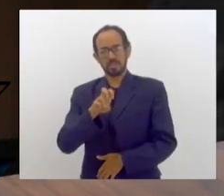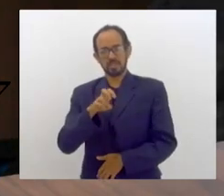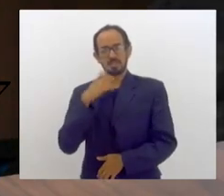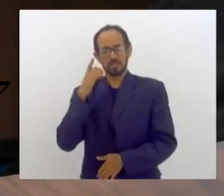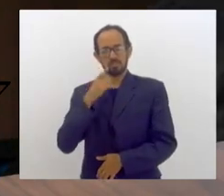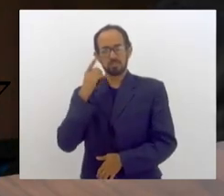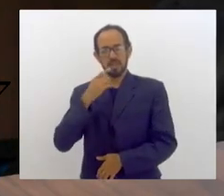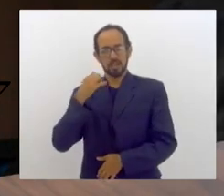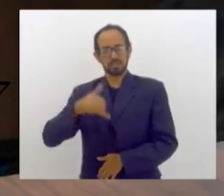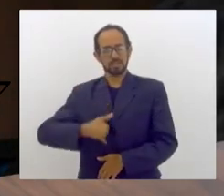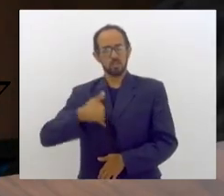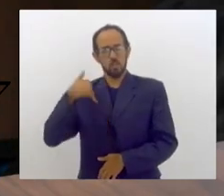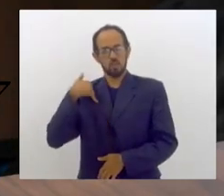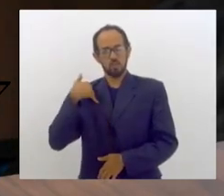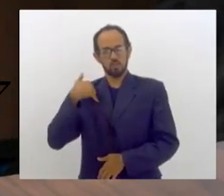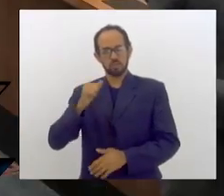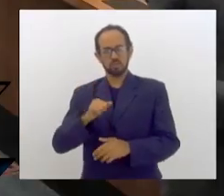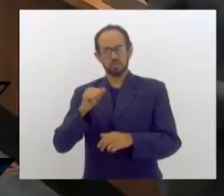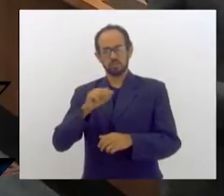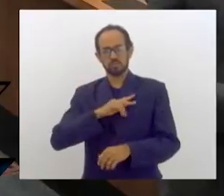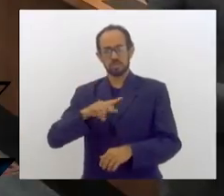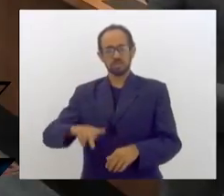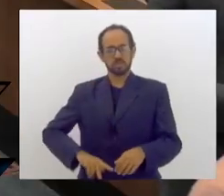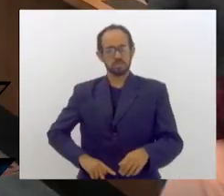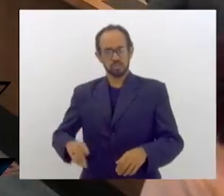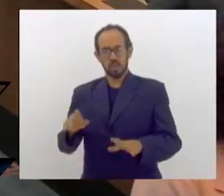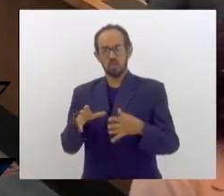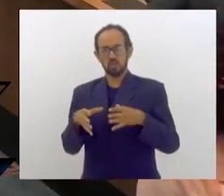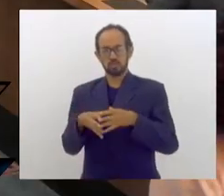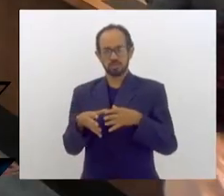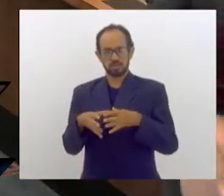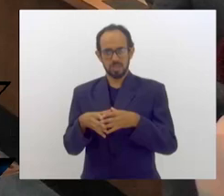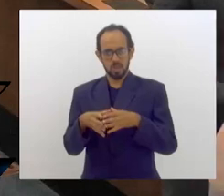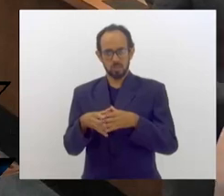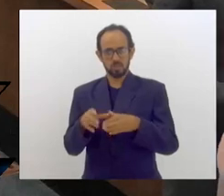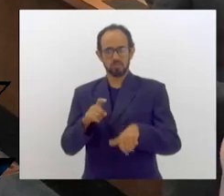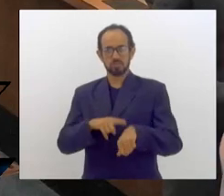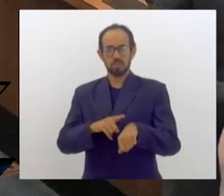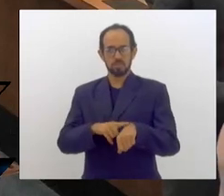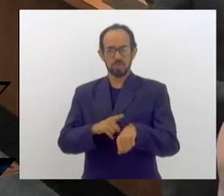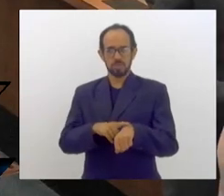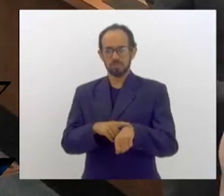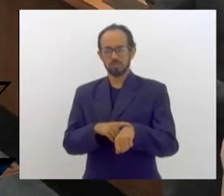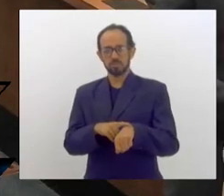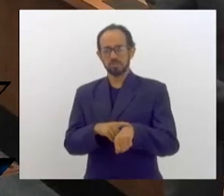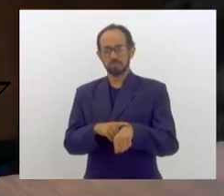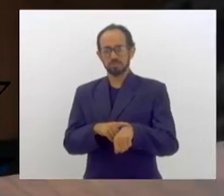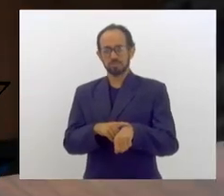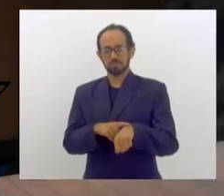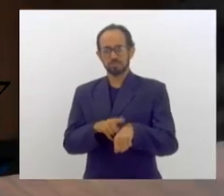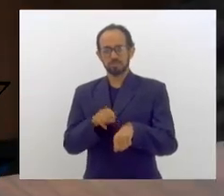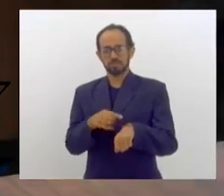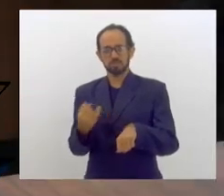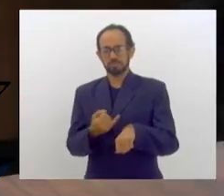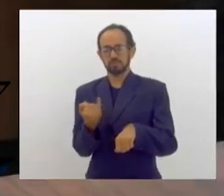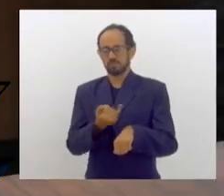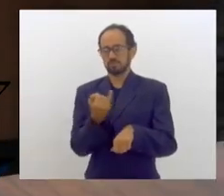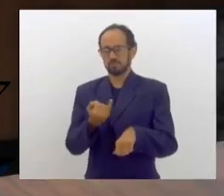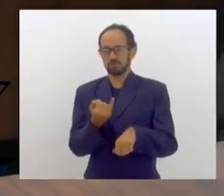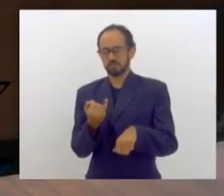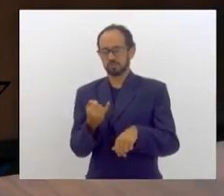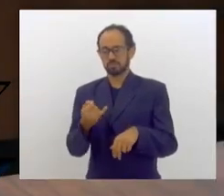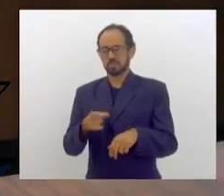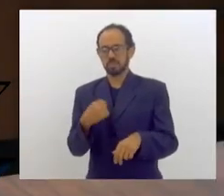eleitas nessa casa, presidi essa comissão exatamente nesse momento, é também fundamental que a gente possa